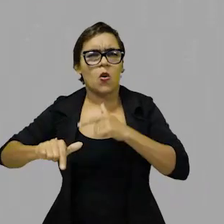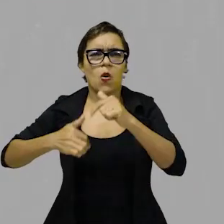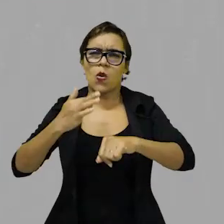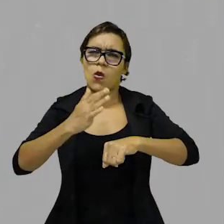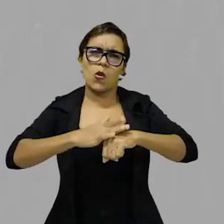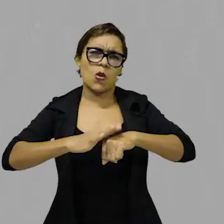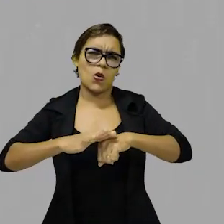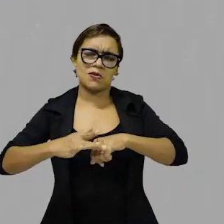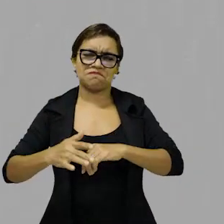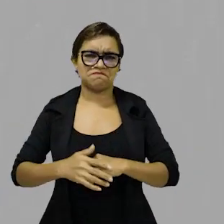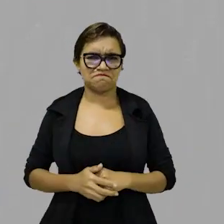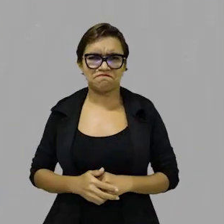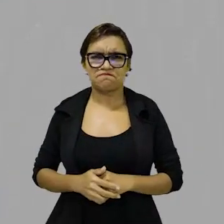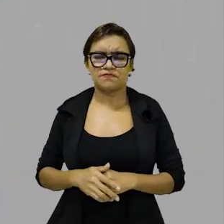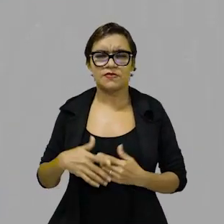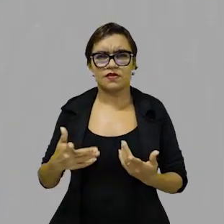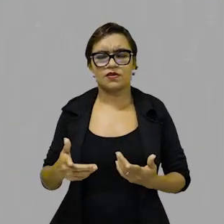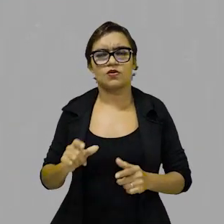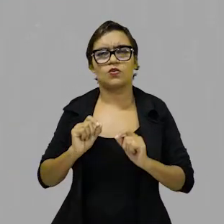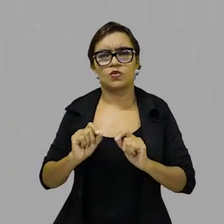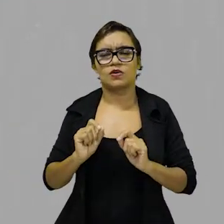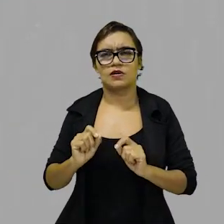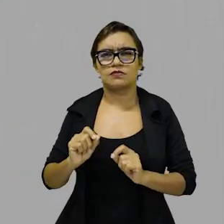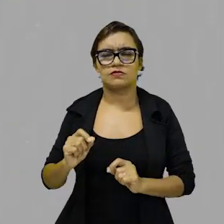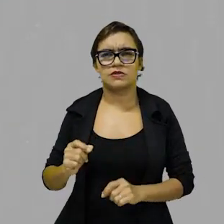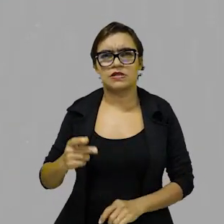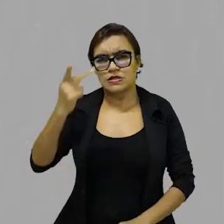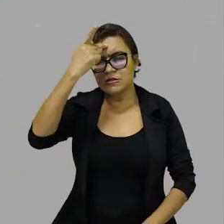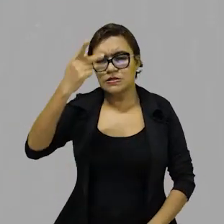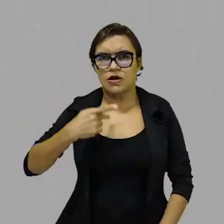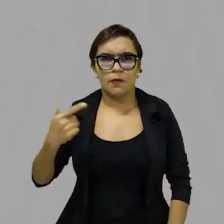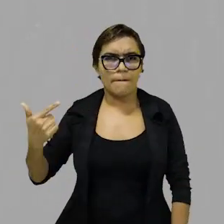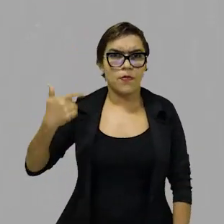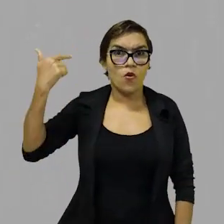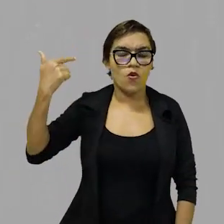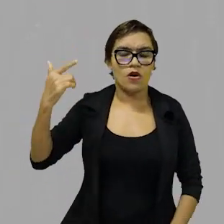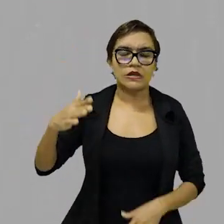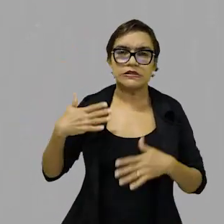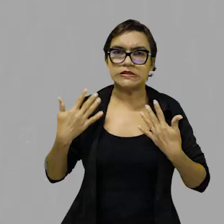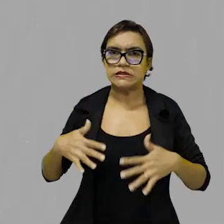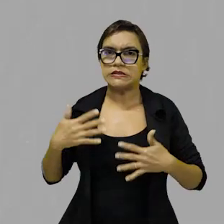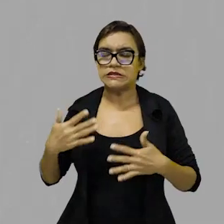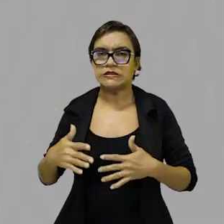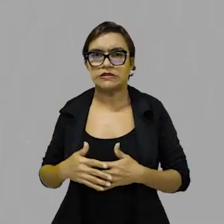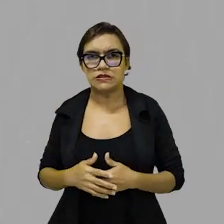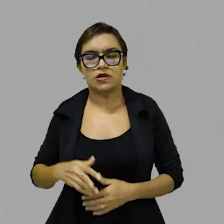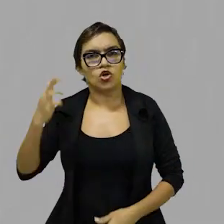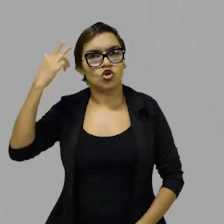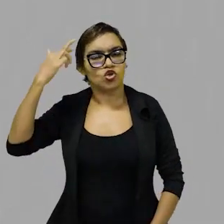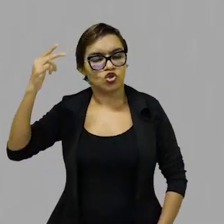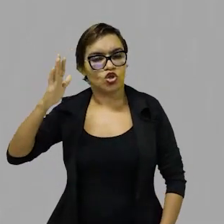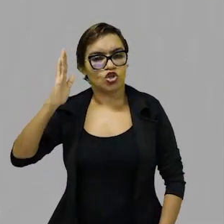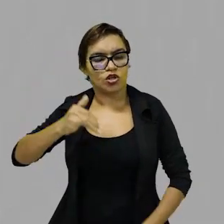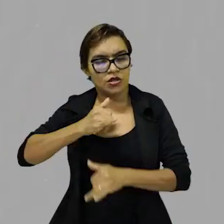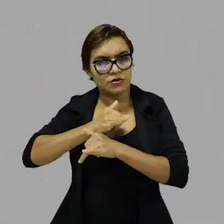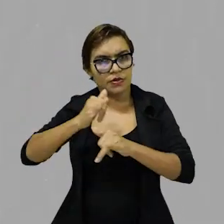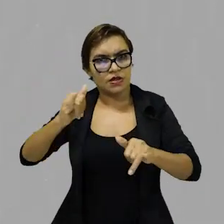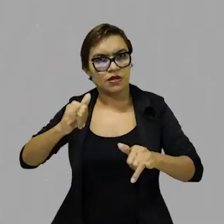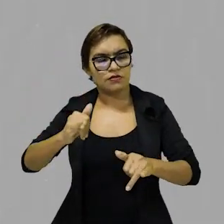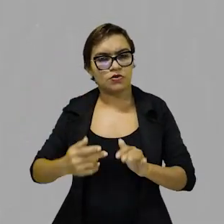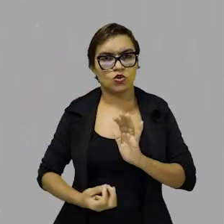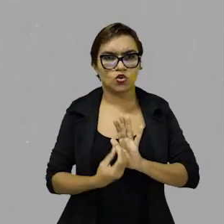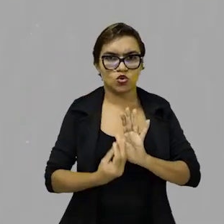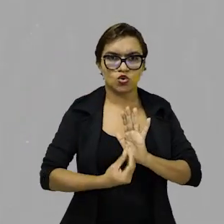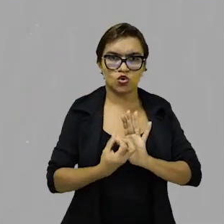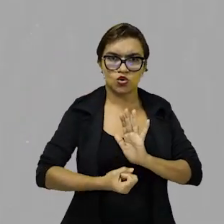foram diagnosticadas. E acabou dando um tiro nele mesmo. E ainda demorou 3 dias para... Essa história eu contei na aula sobre pós-impressionismo.